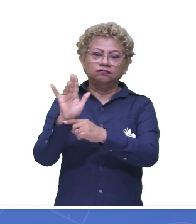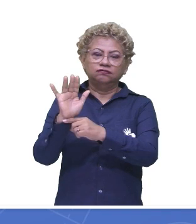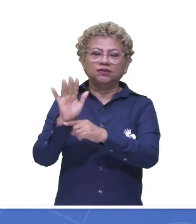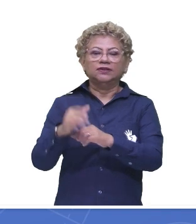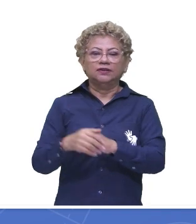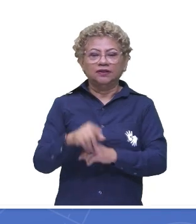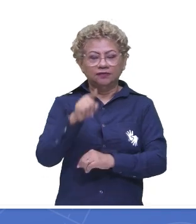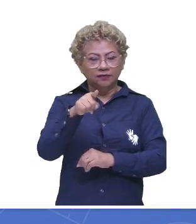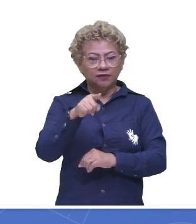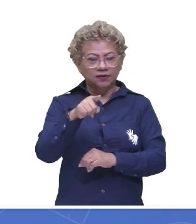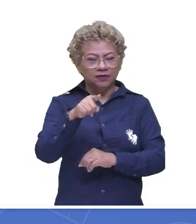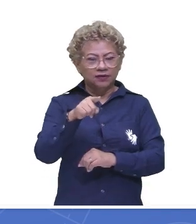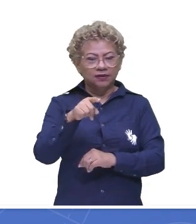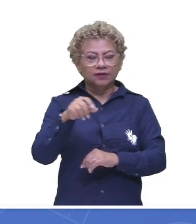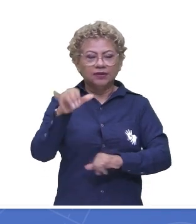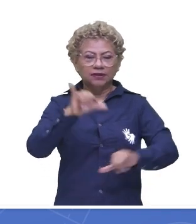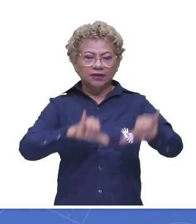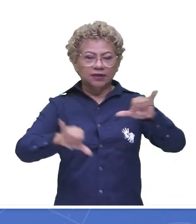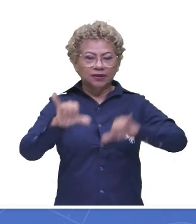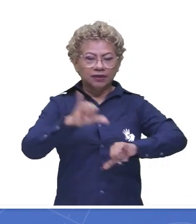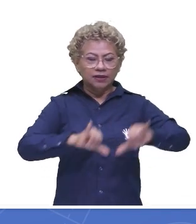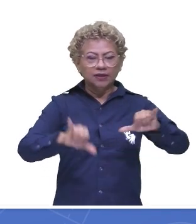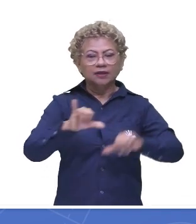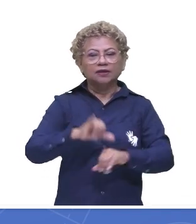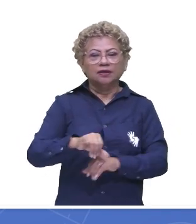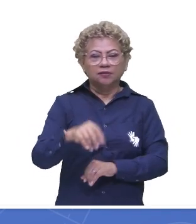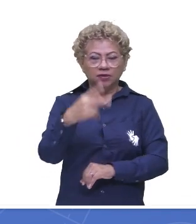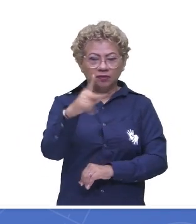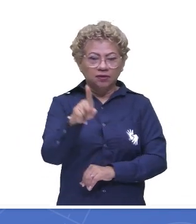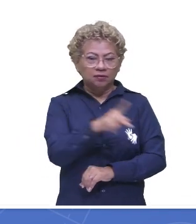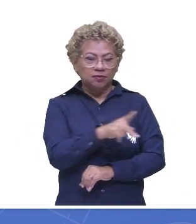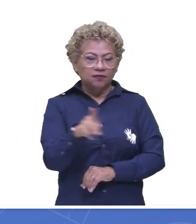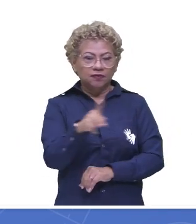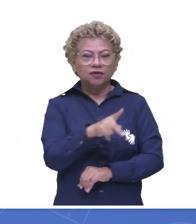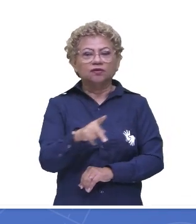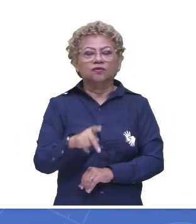Lá na química, quando você estuda, o professor de química vai fazer